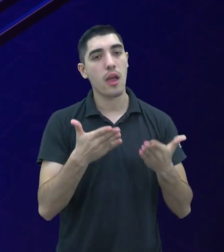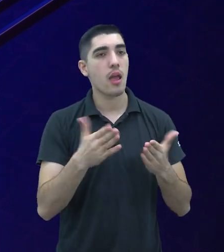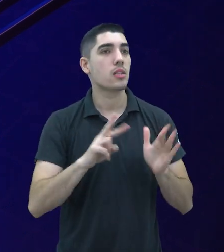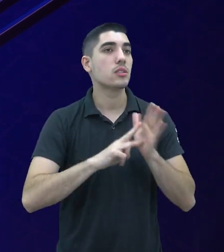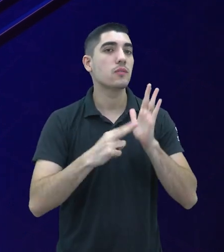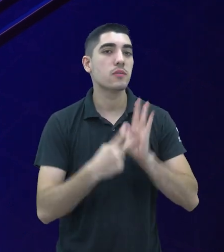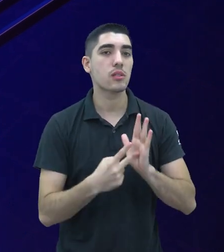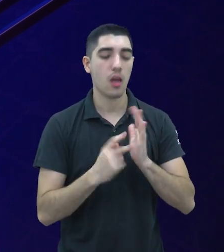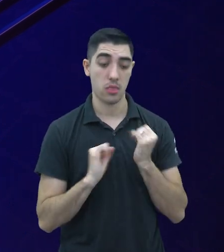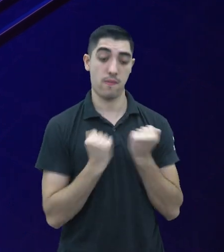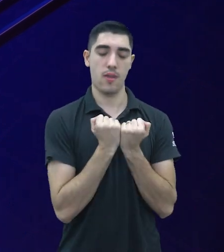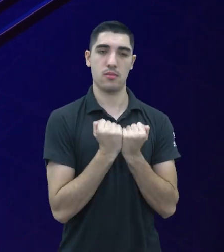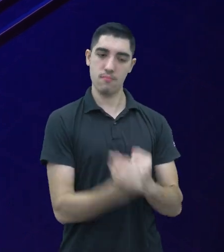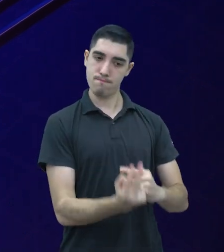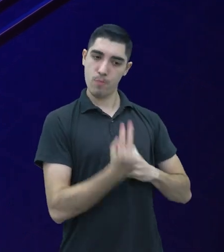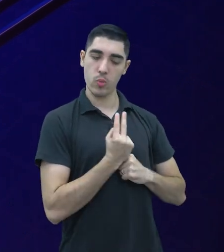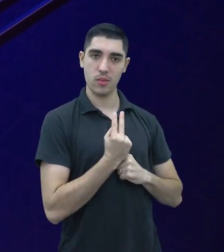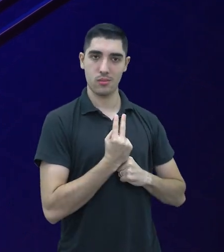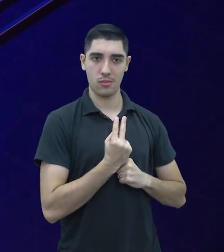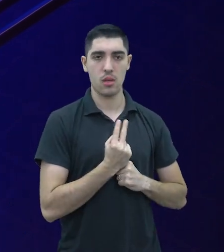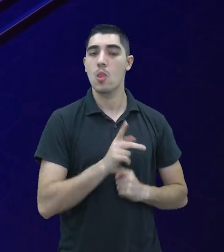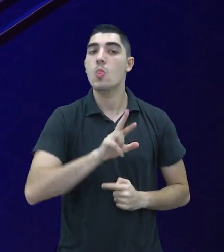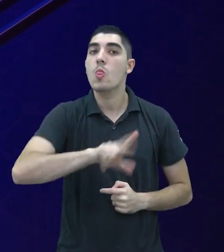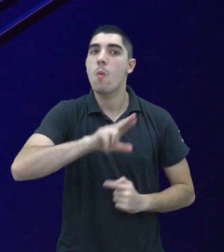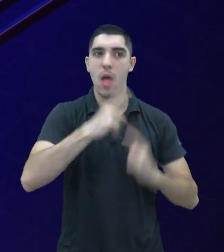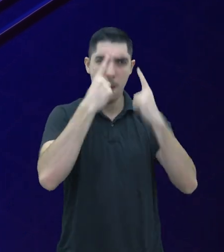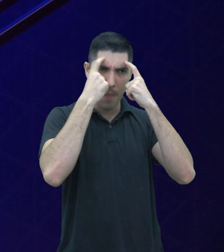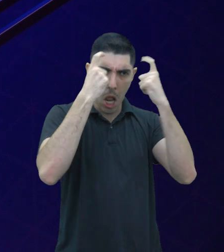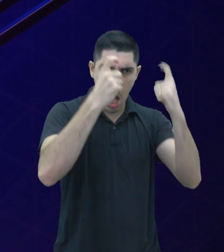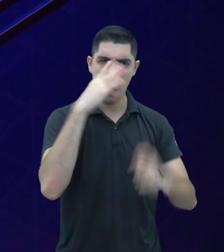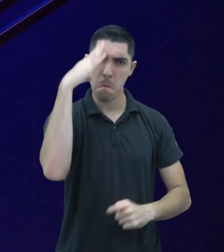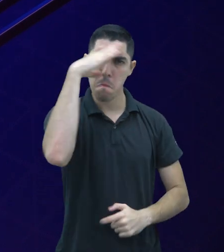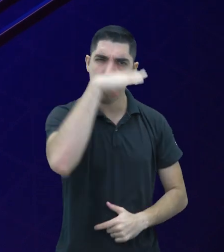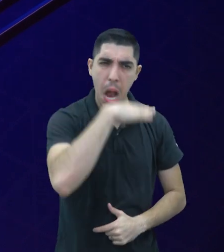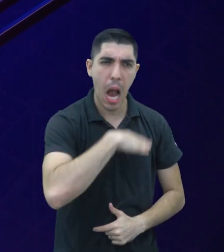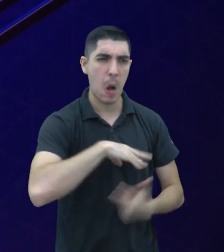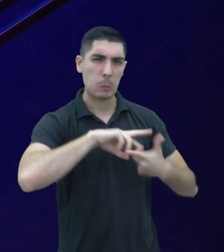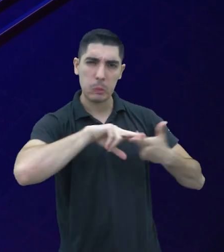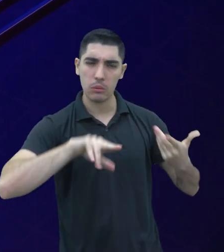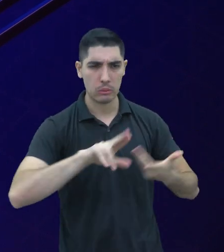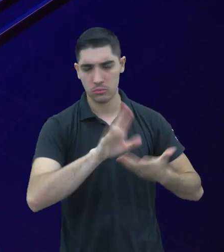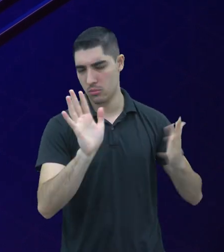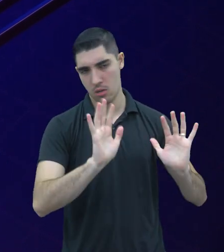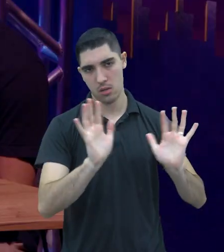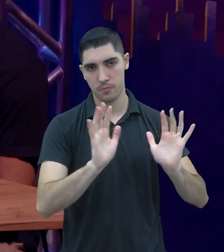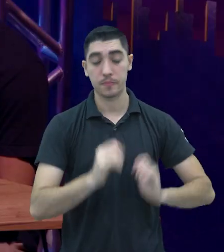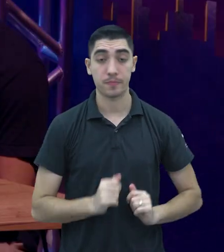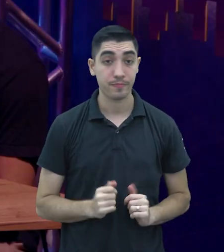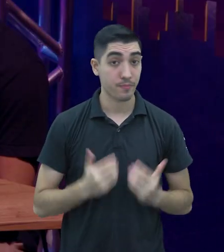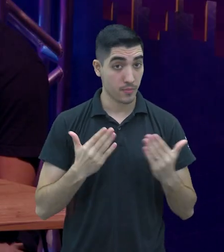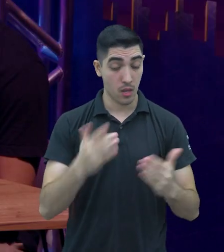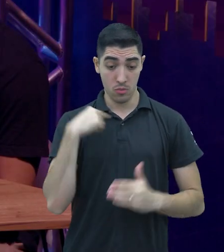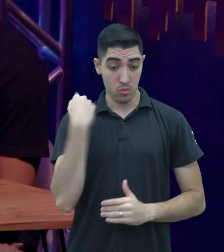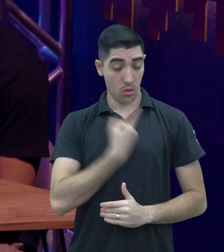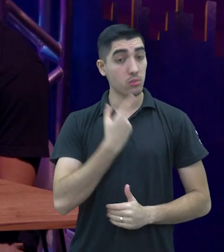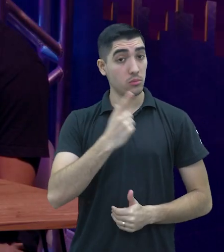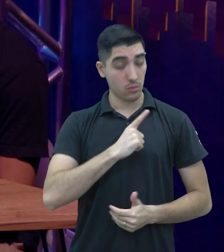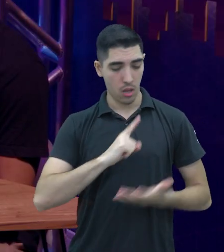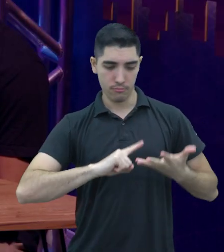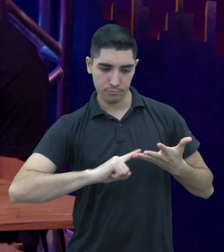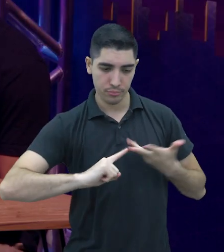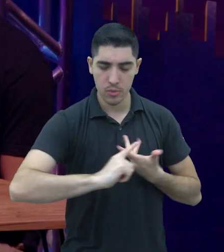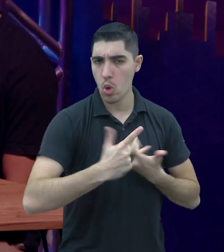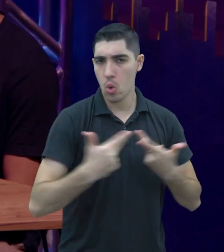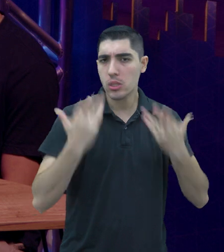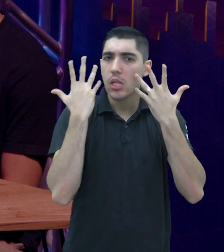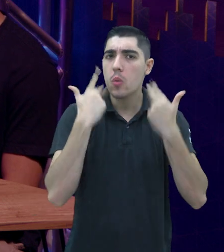de proteção, né? De segurança e não de violência e crueldade. E a gente tem aqui, por exemplo, né? Todos nós temos necessidades